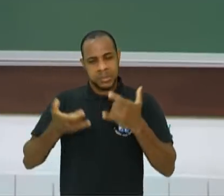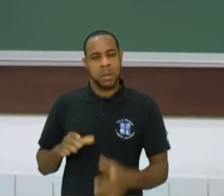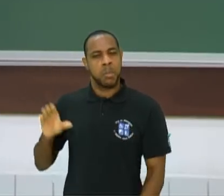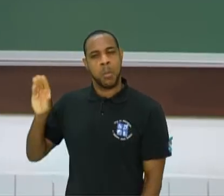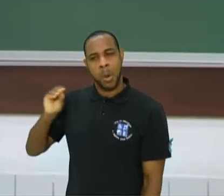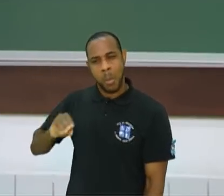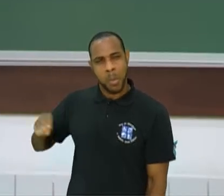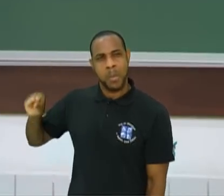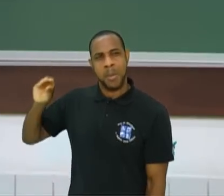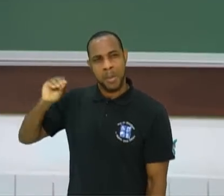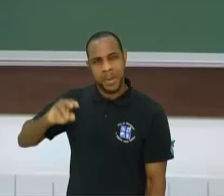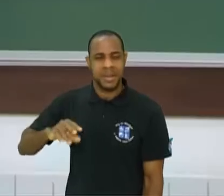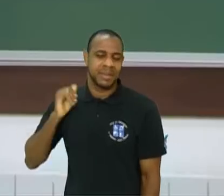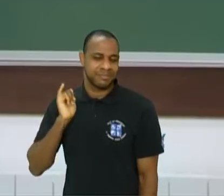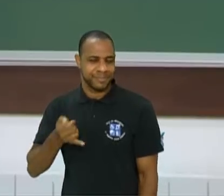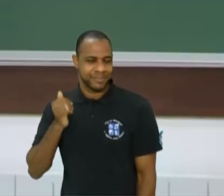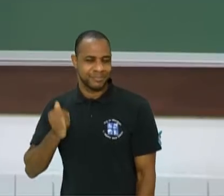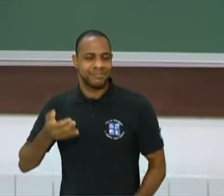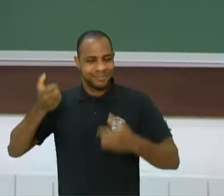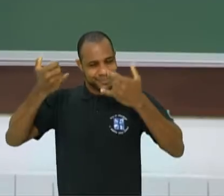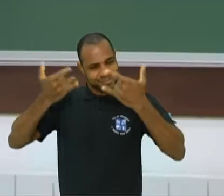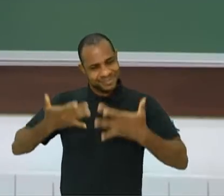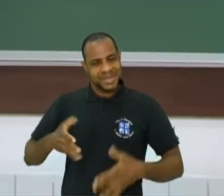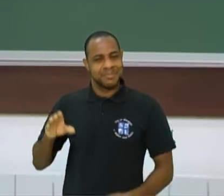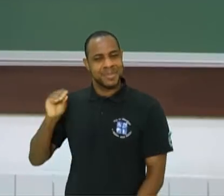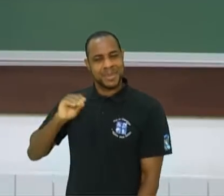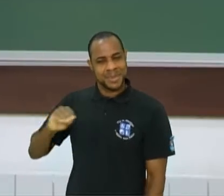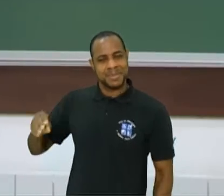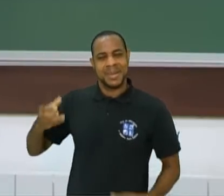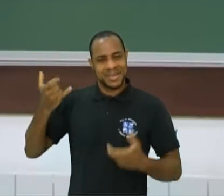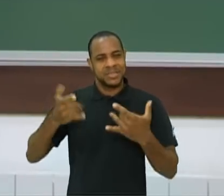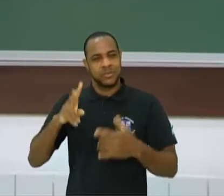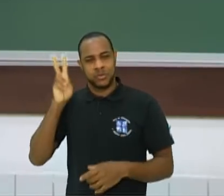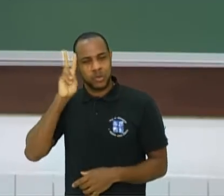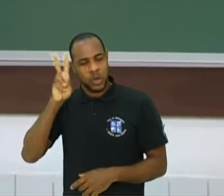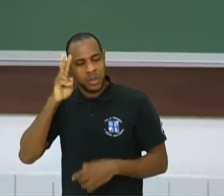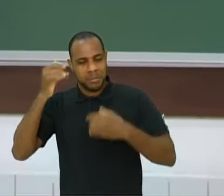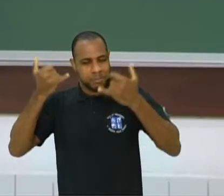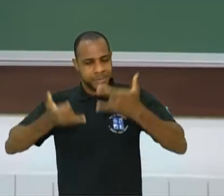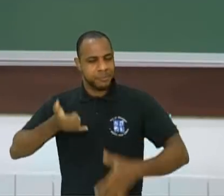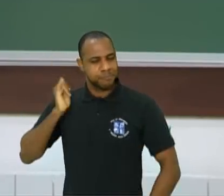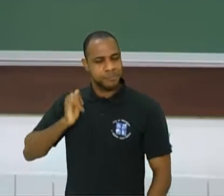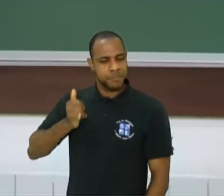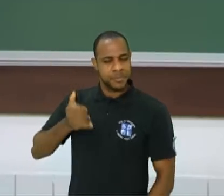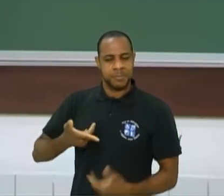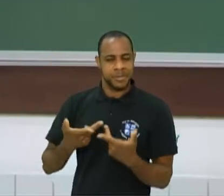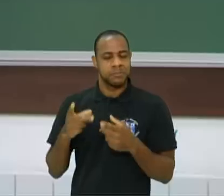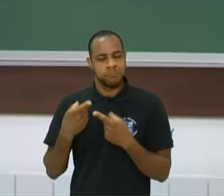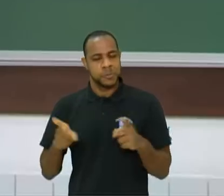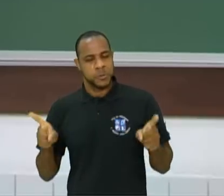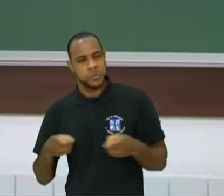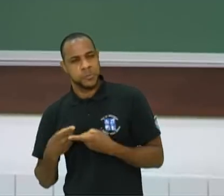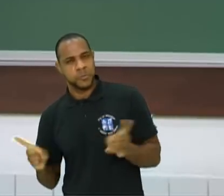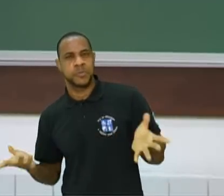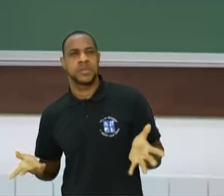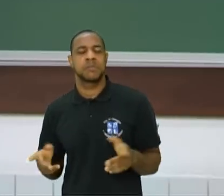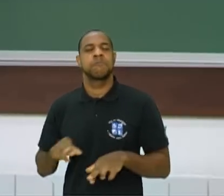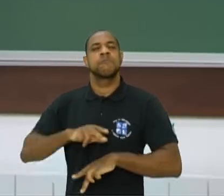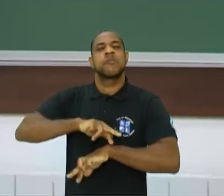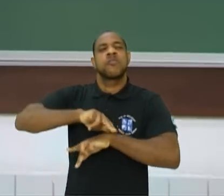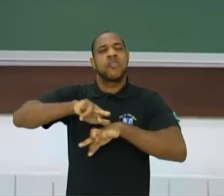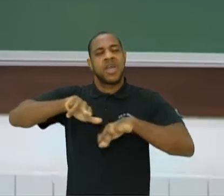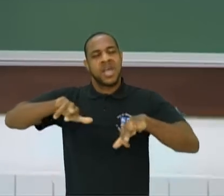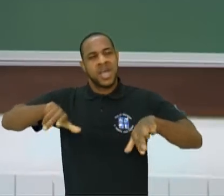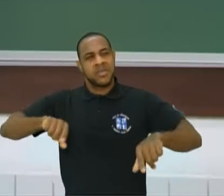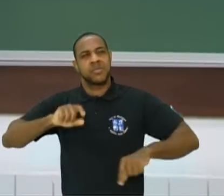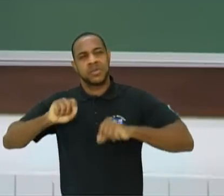dessas lendas que são contadas oralmente e que vão contar sobre música, sobre várias